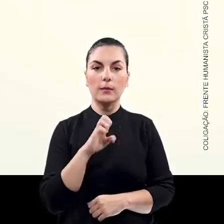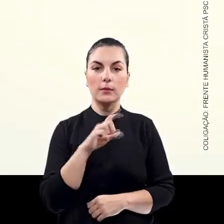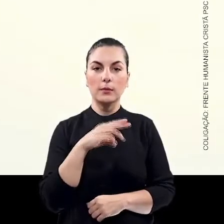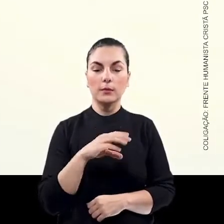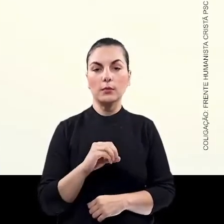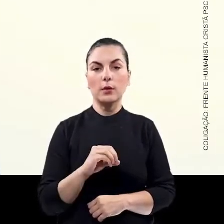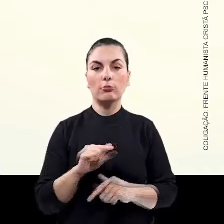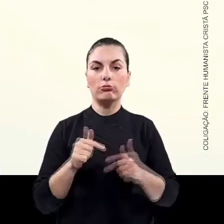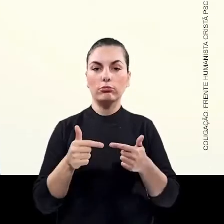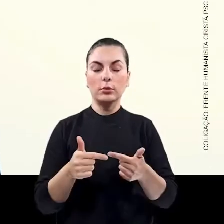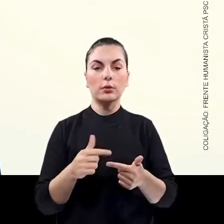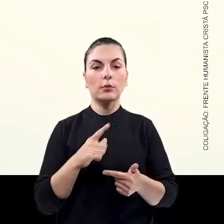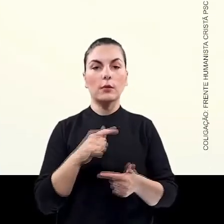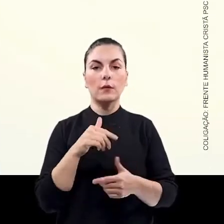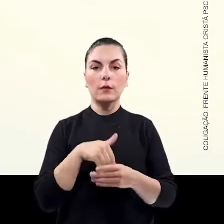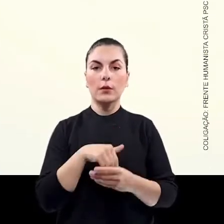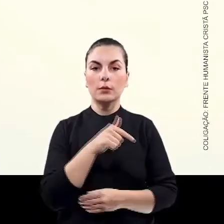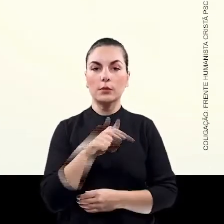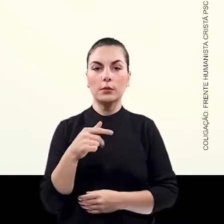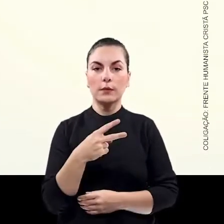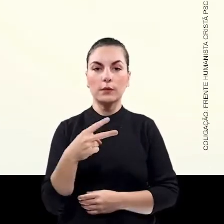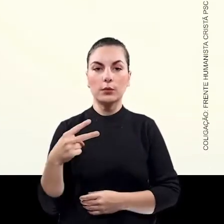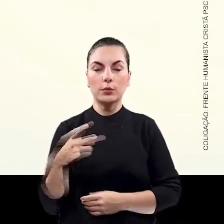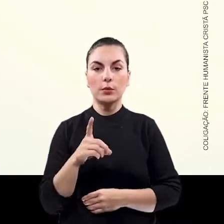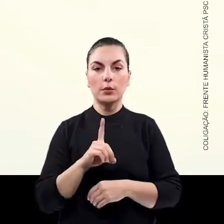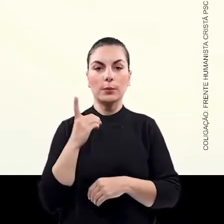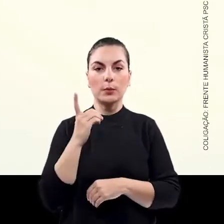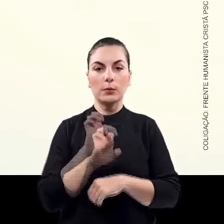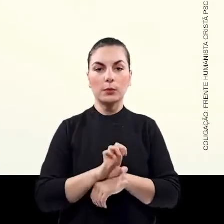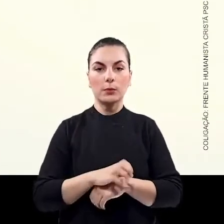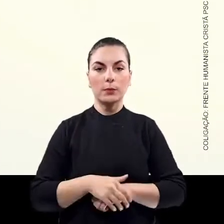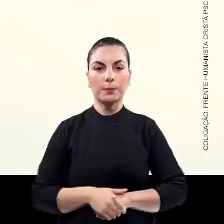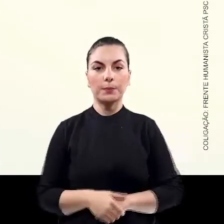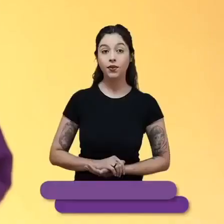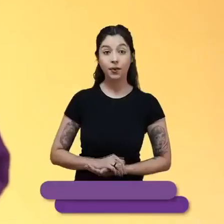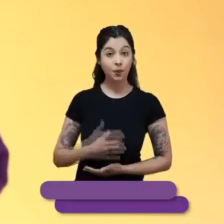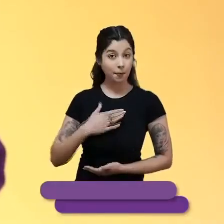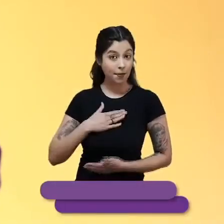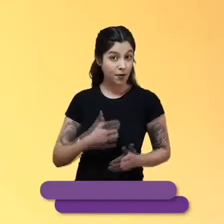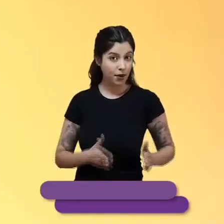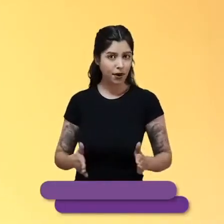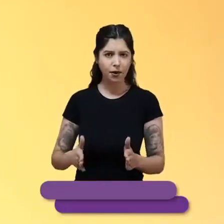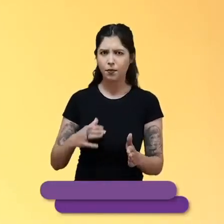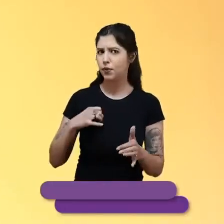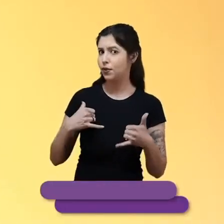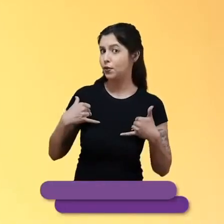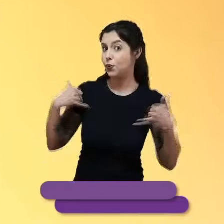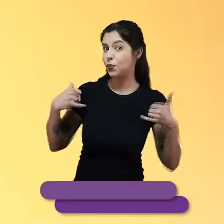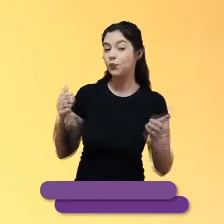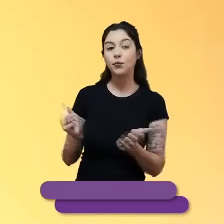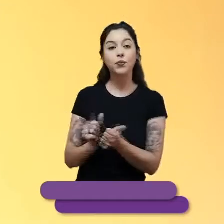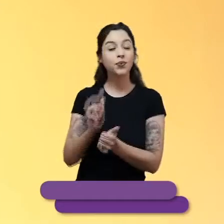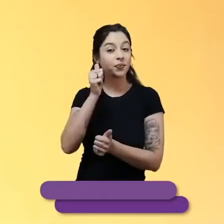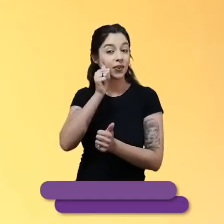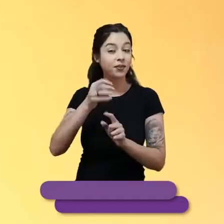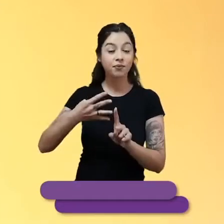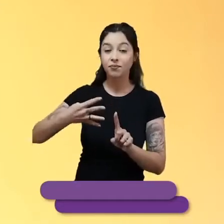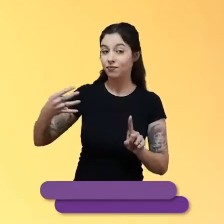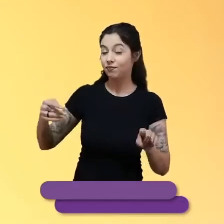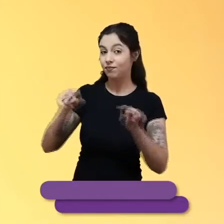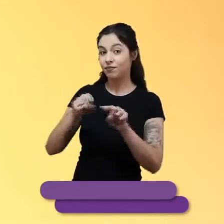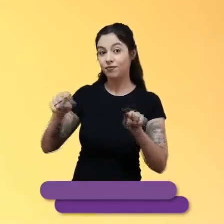Anselmo Cortes, pela dignidade do trabalhador, vote 77722 para deputado estadual. Tenho orgulho do meu caminho ao lado das